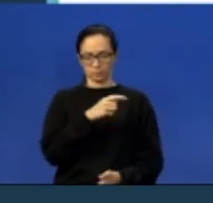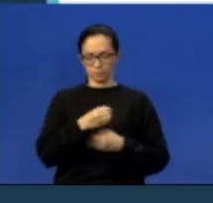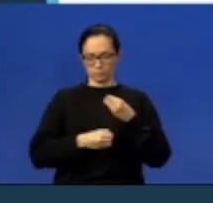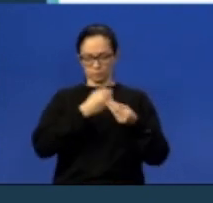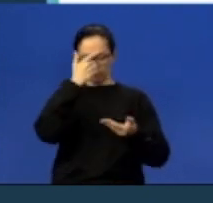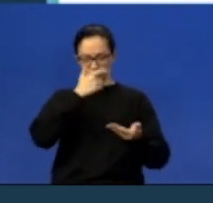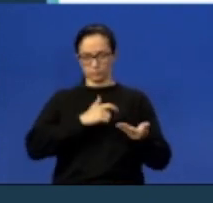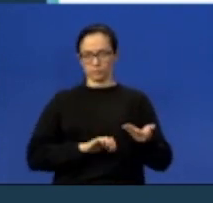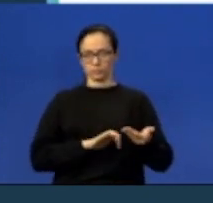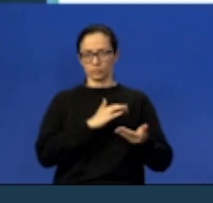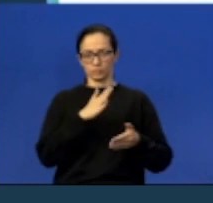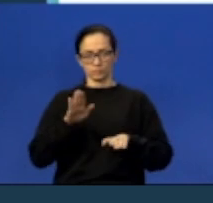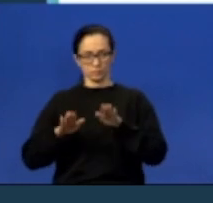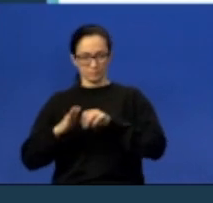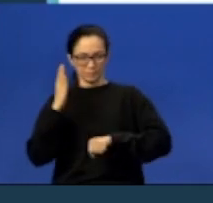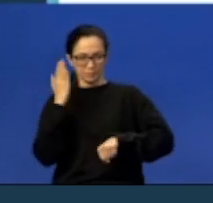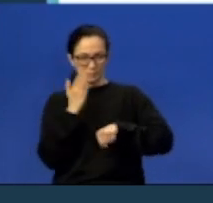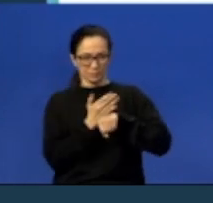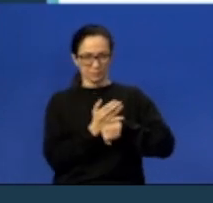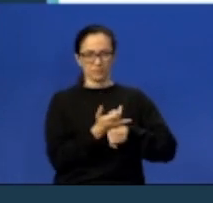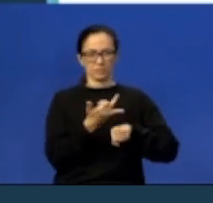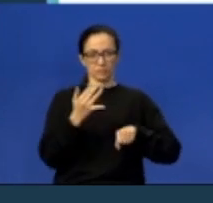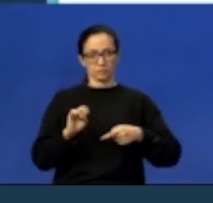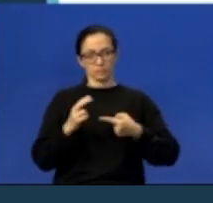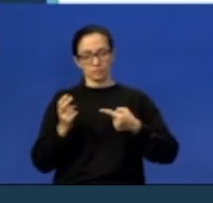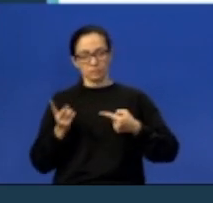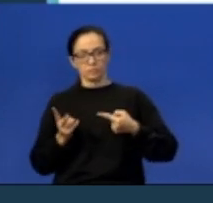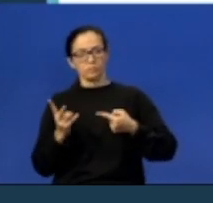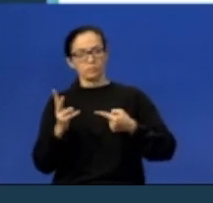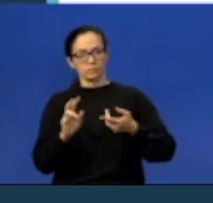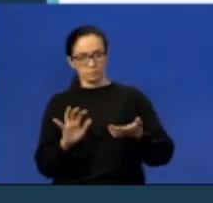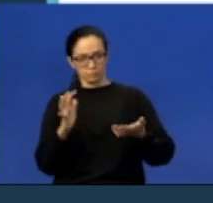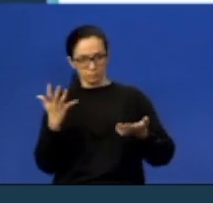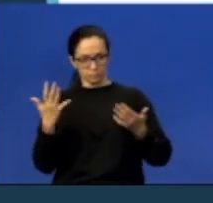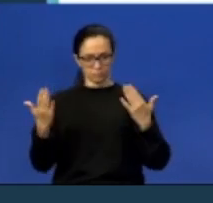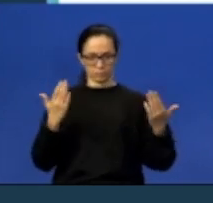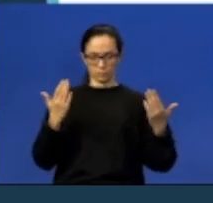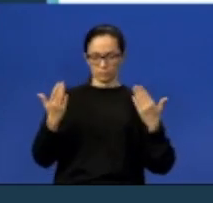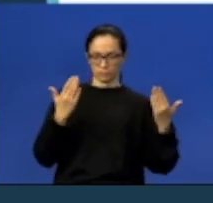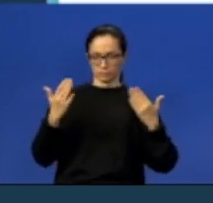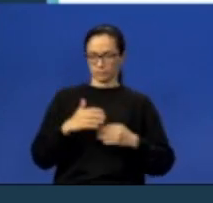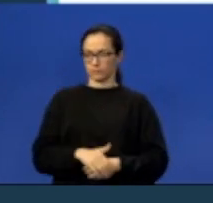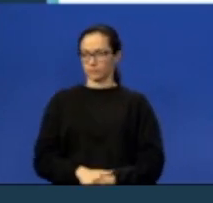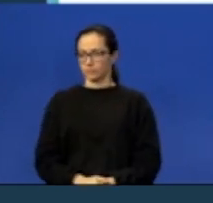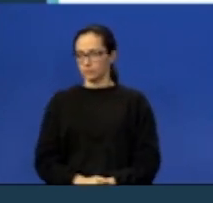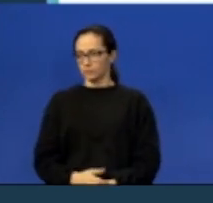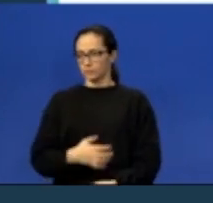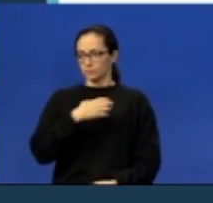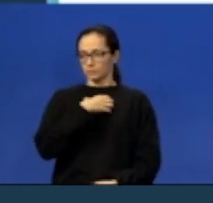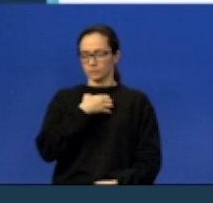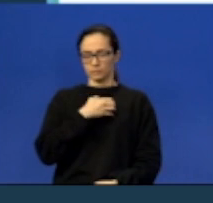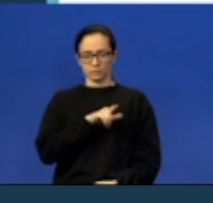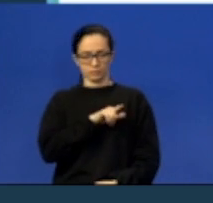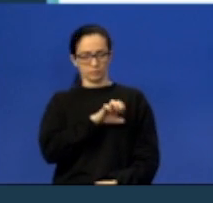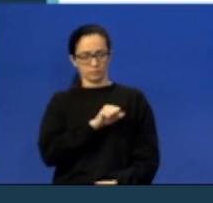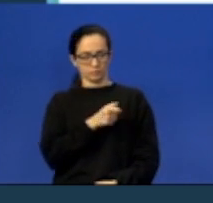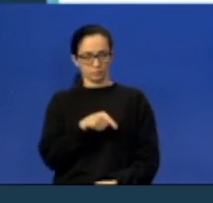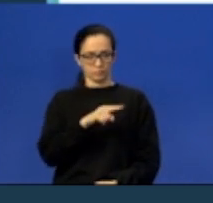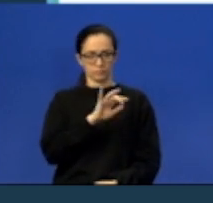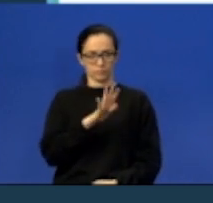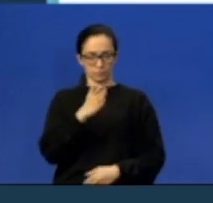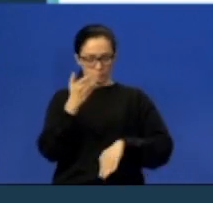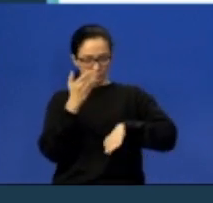está relacionada à magnitude e à direção do estresse criado pelo impacto. Sobre a probabilidade de lesões ósseas em função da